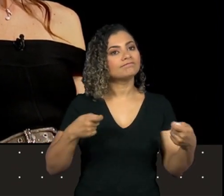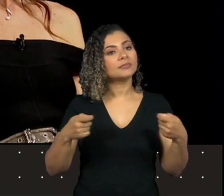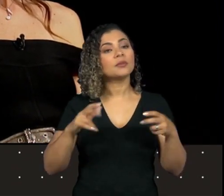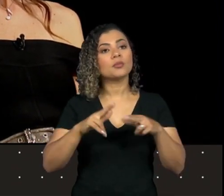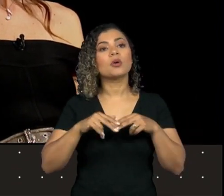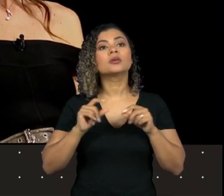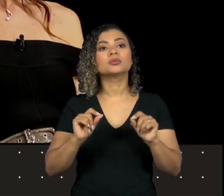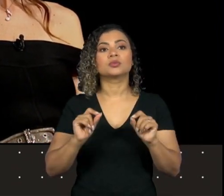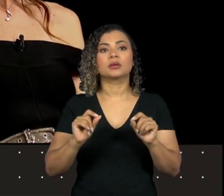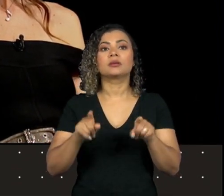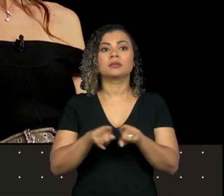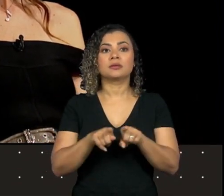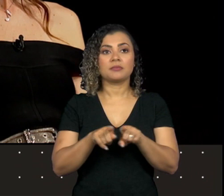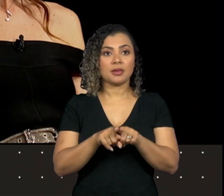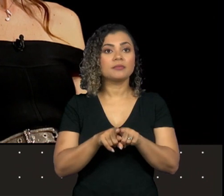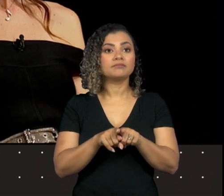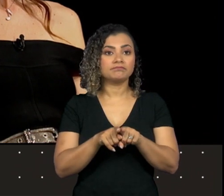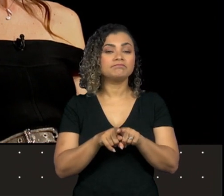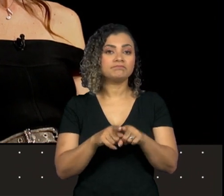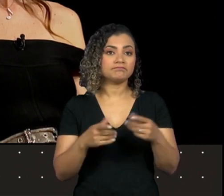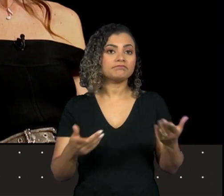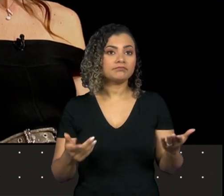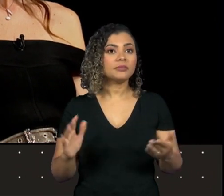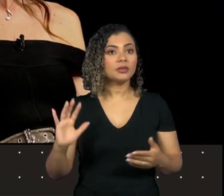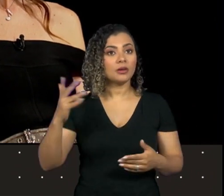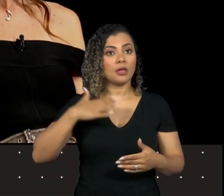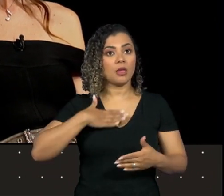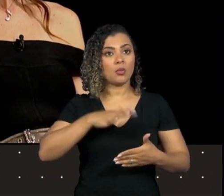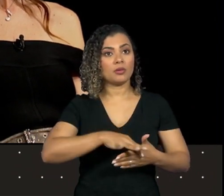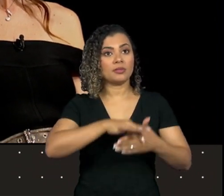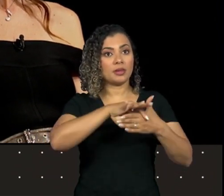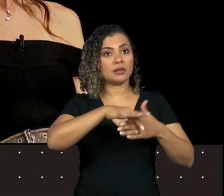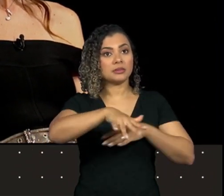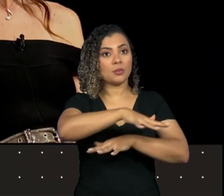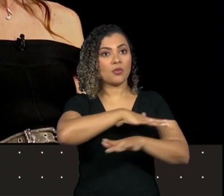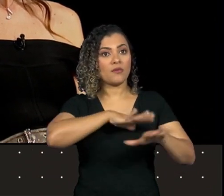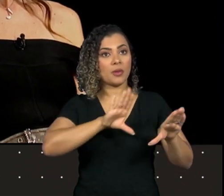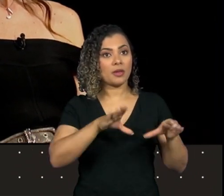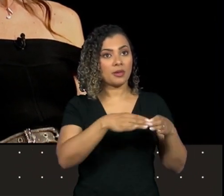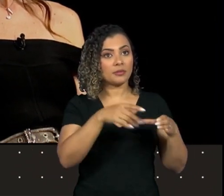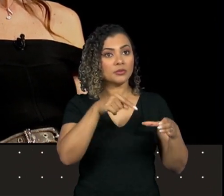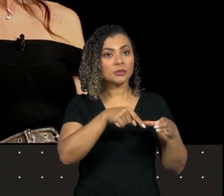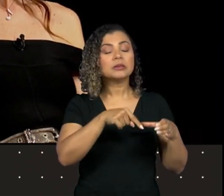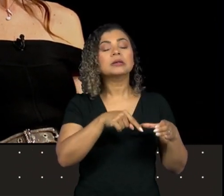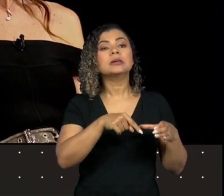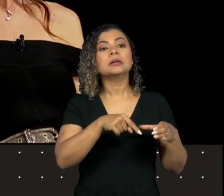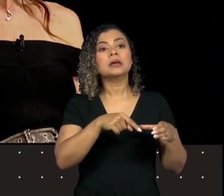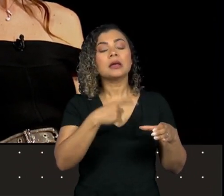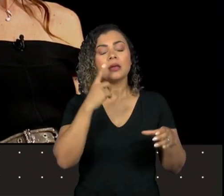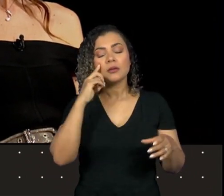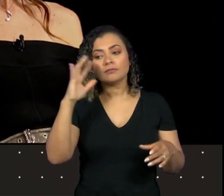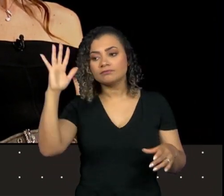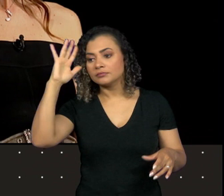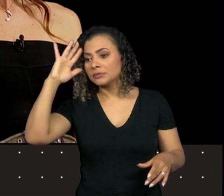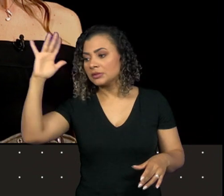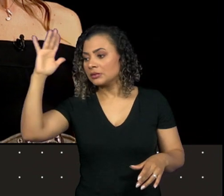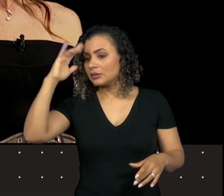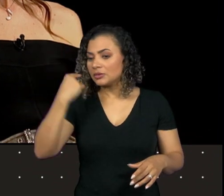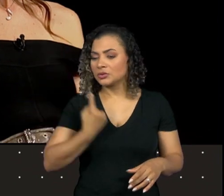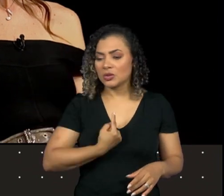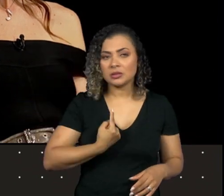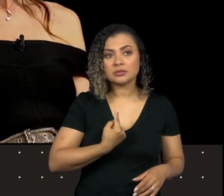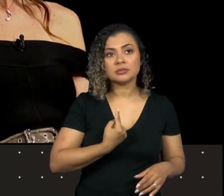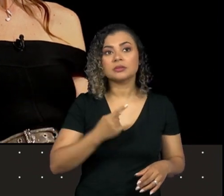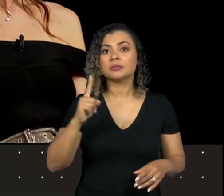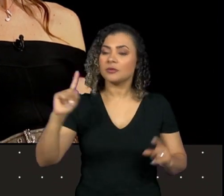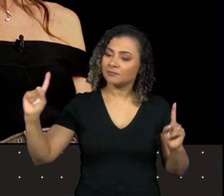a criminalização, né? Eu como liderança de movimento, e na hora que eu pensei que eu estava só, quem está